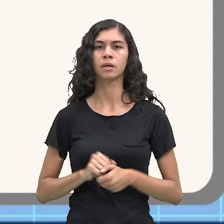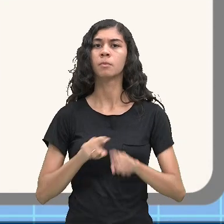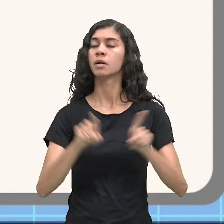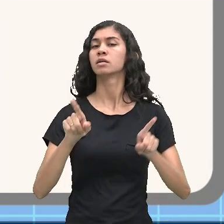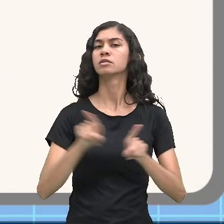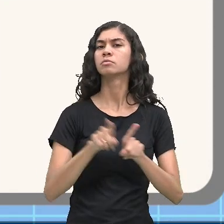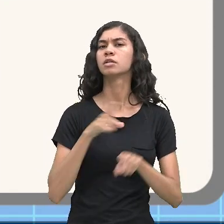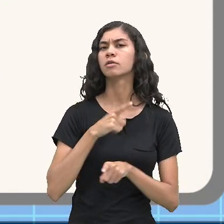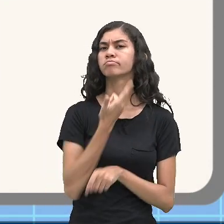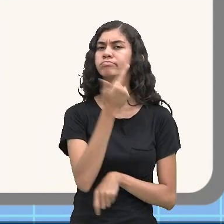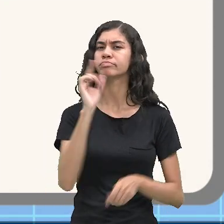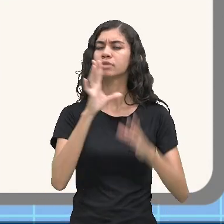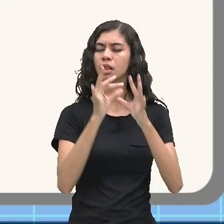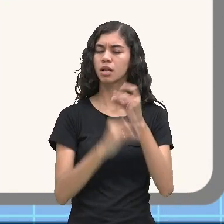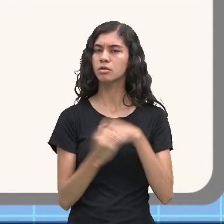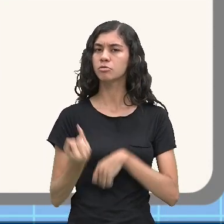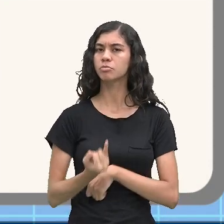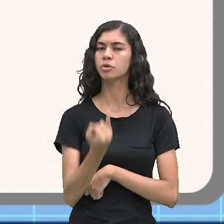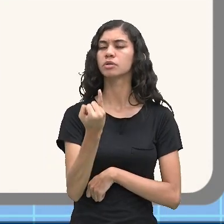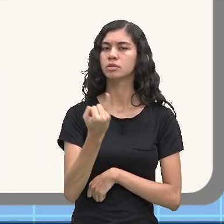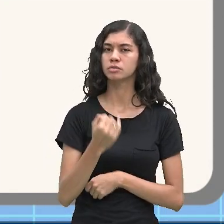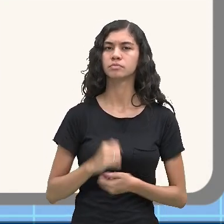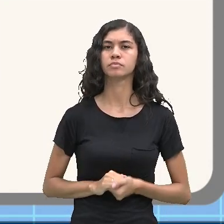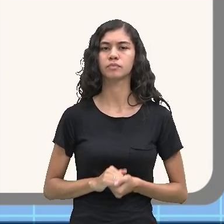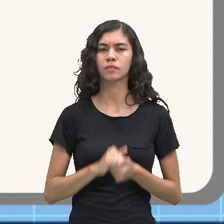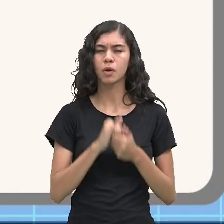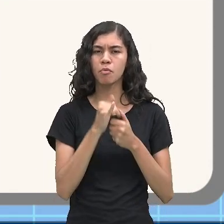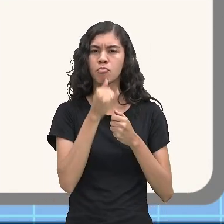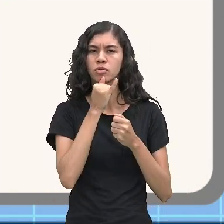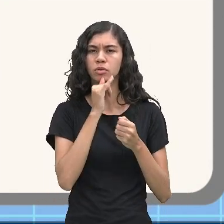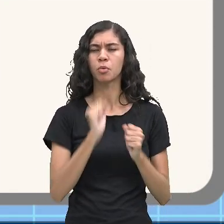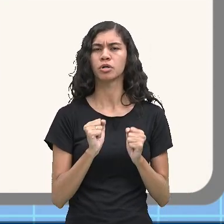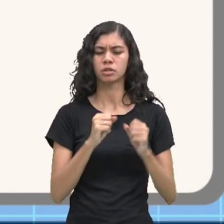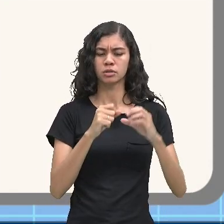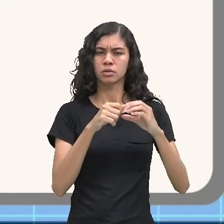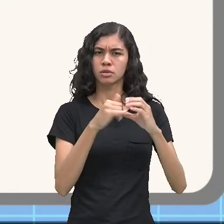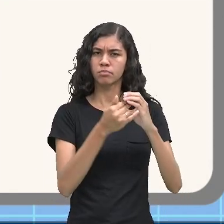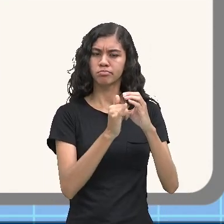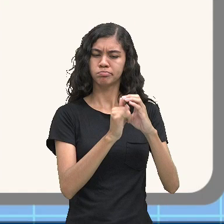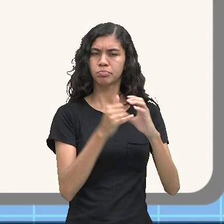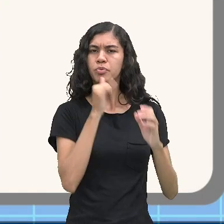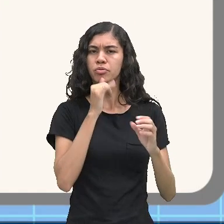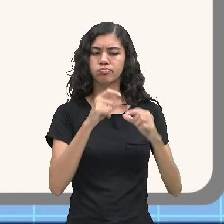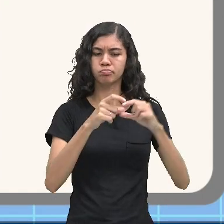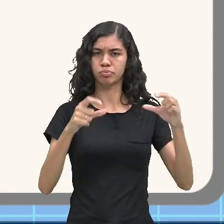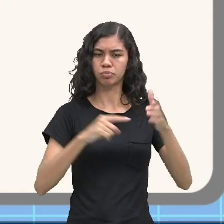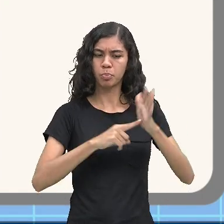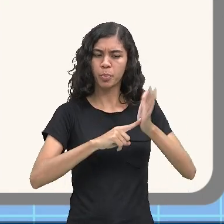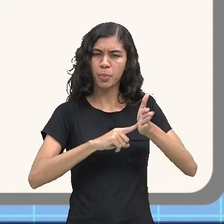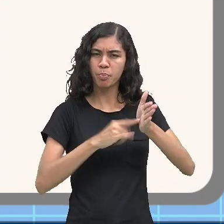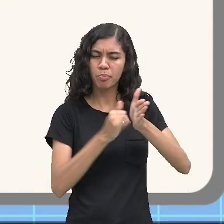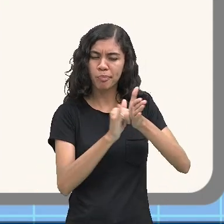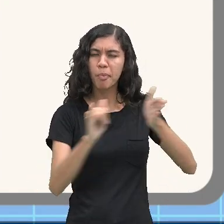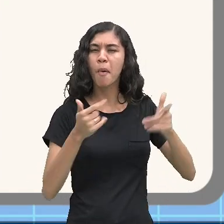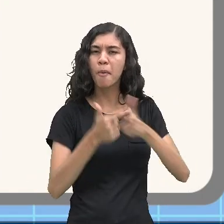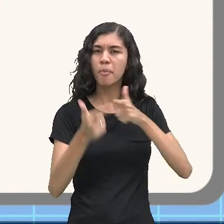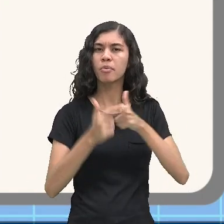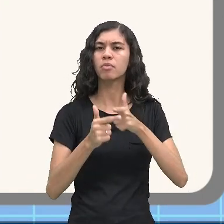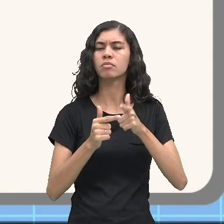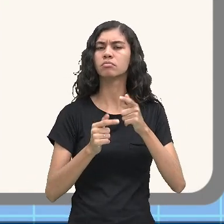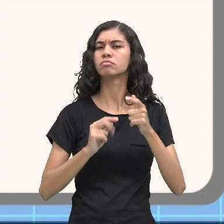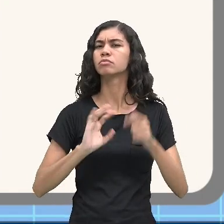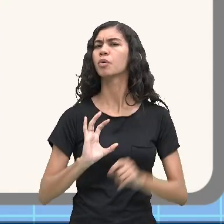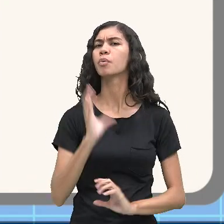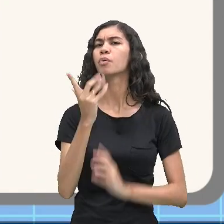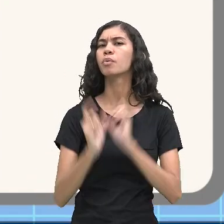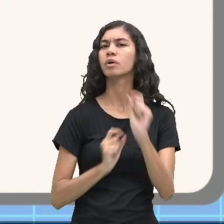outro detalhe importante, olha, eu posso causar um curto-circuito no gerador. Se eu causar um curto-circuito no gerador, o que é o